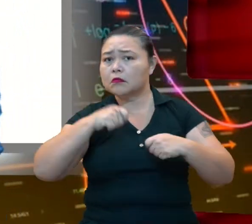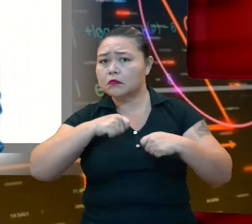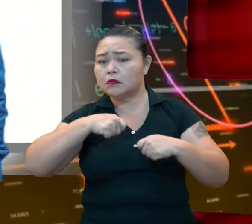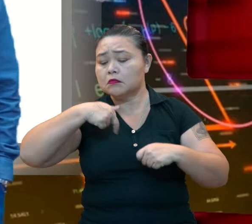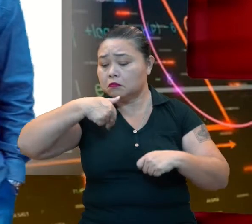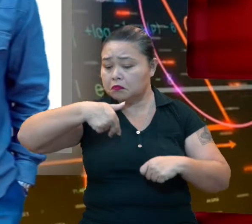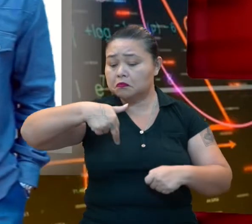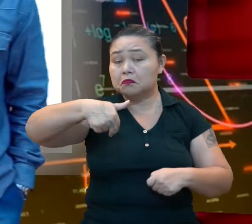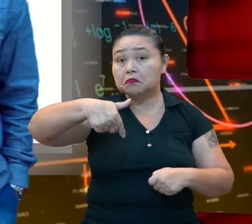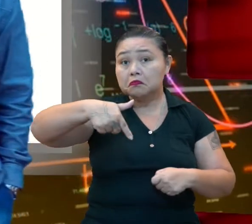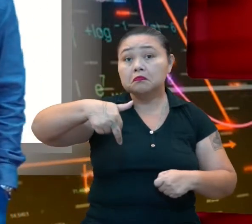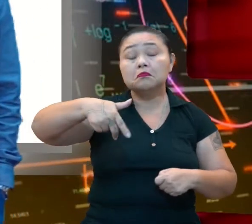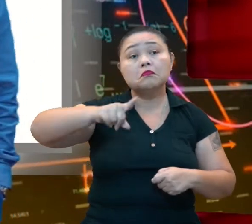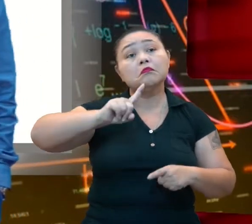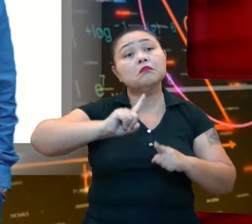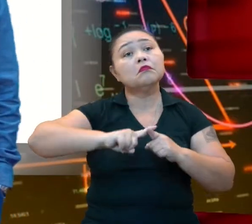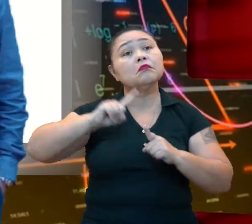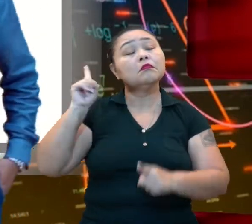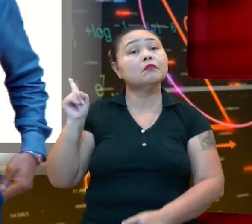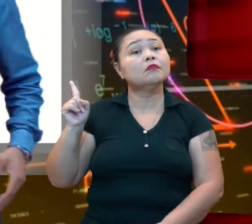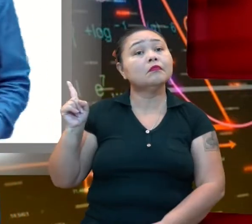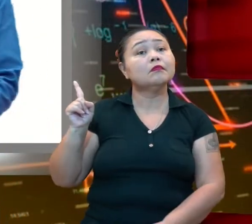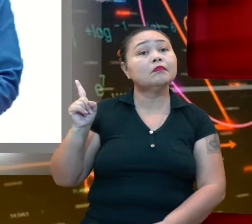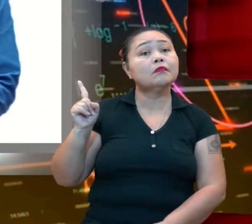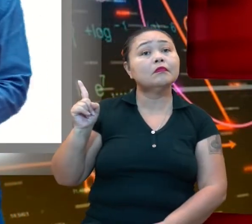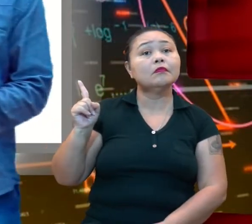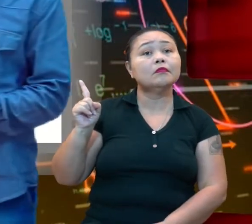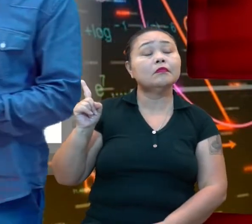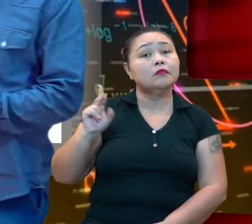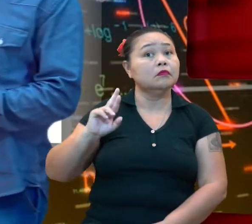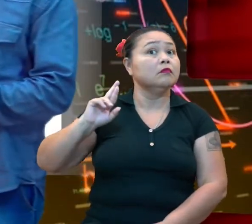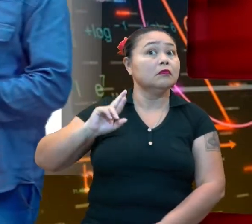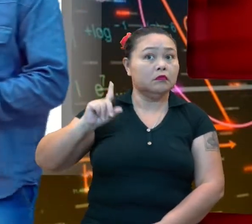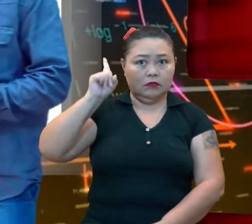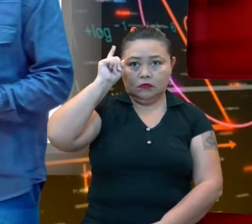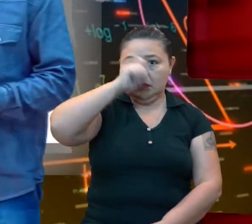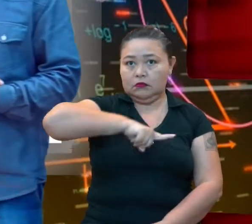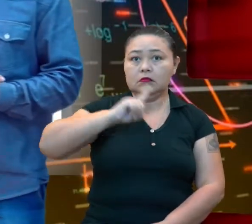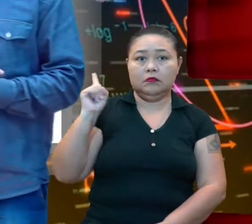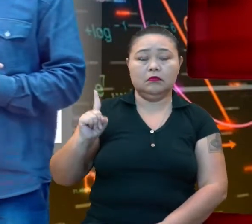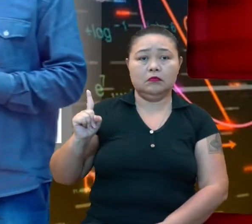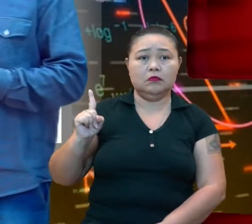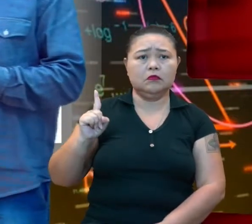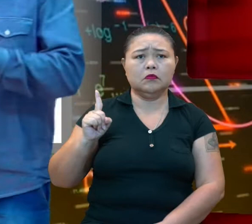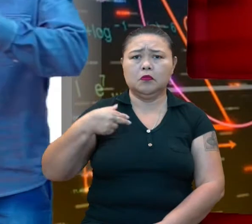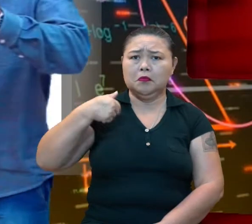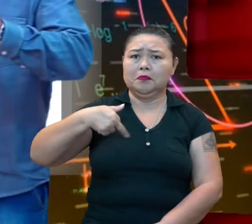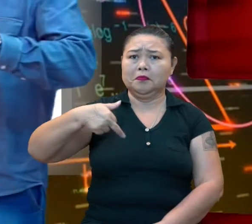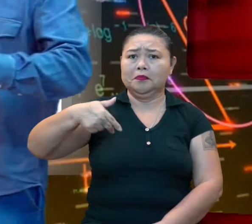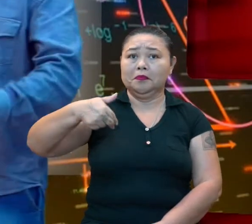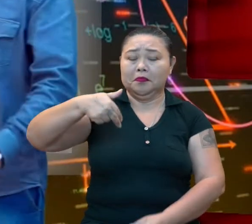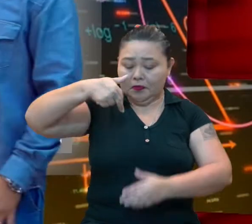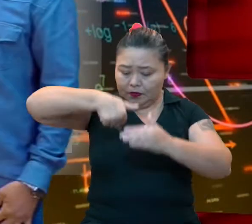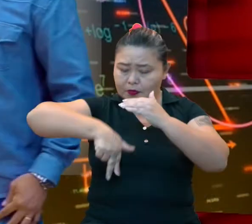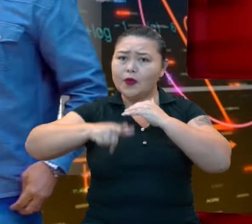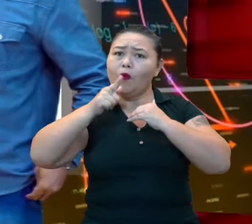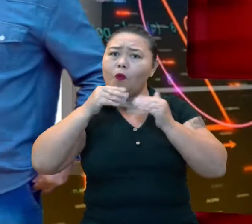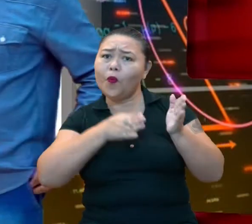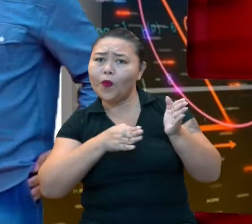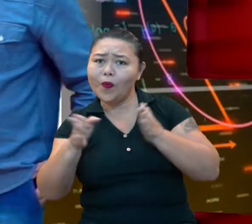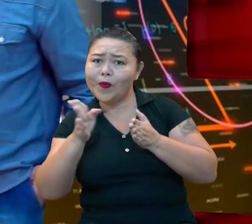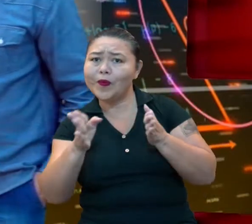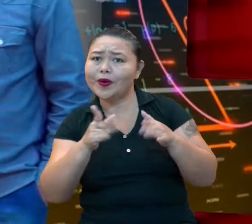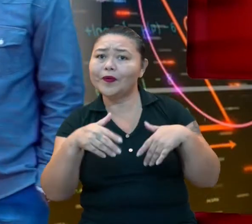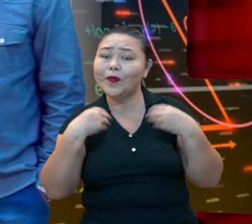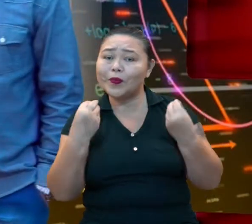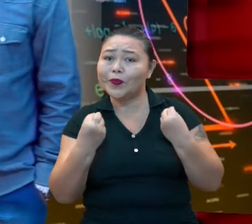mesmo, mas se fosse um caso desse aqui? Não, aí é difícil. E aí, na prática? Como é que eu ia medir os passos por dentro do rio? Né?